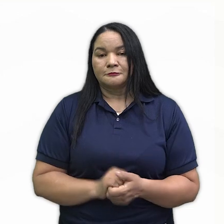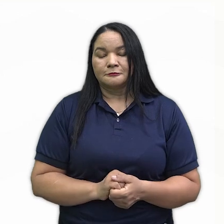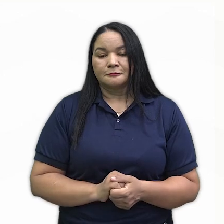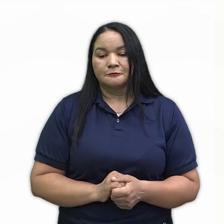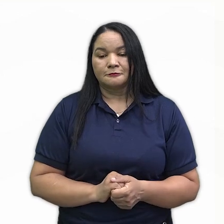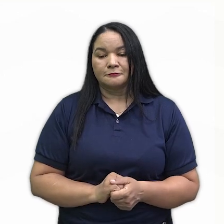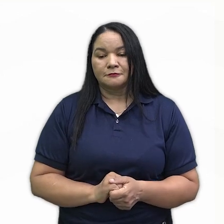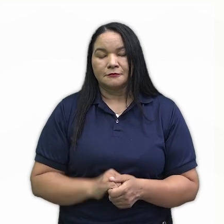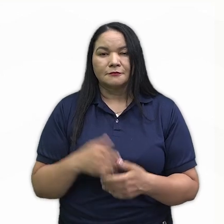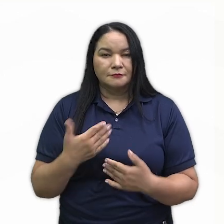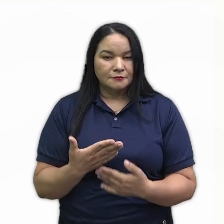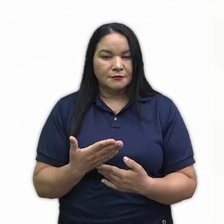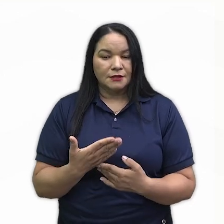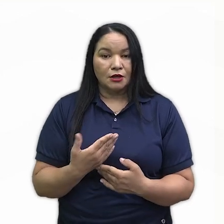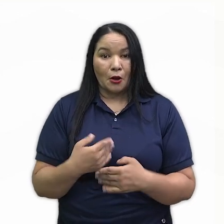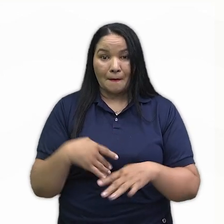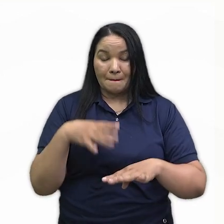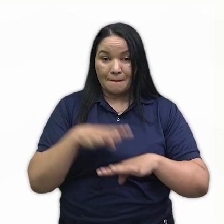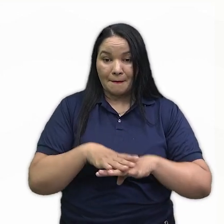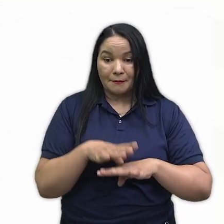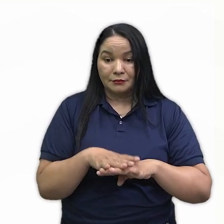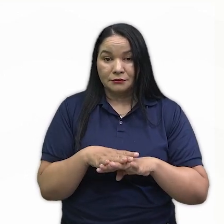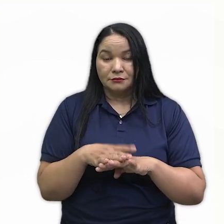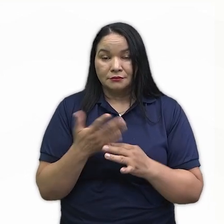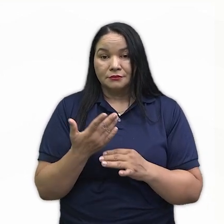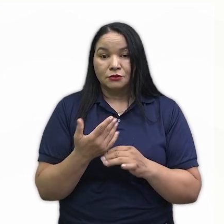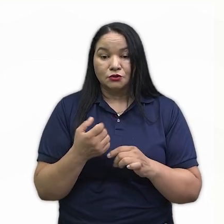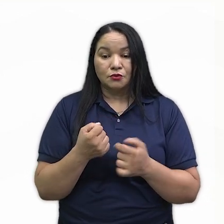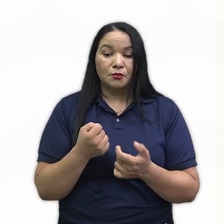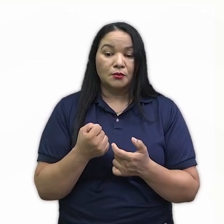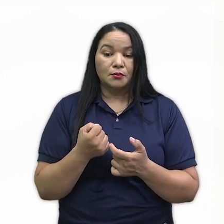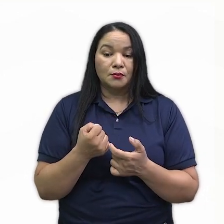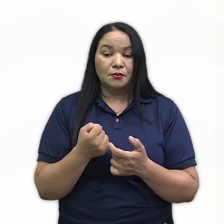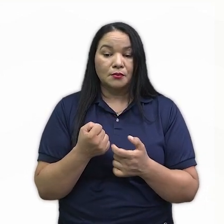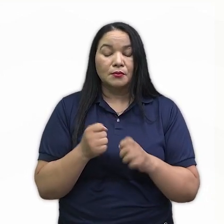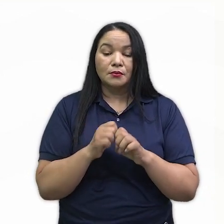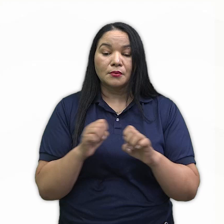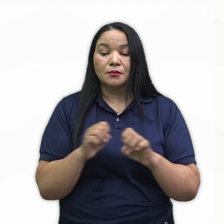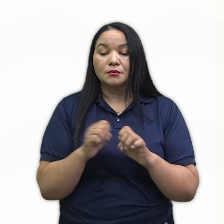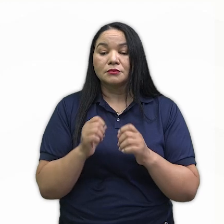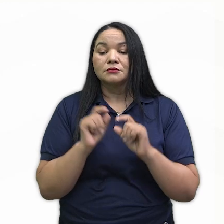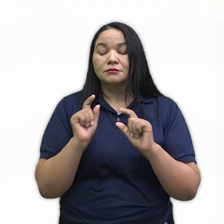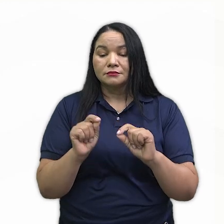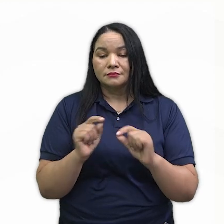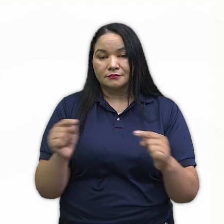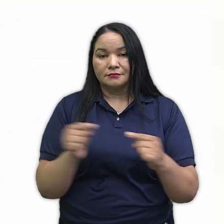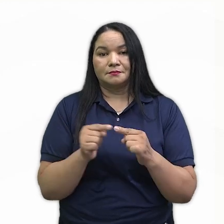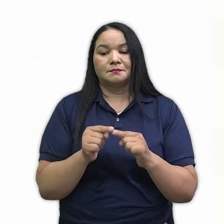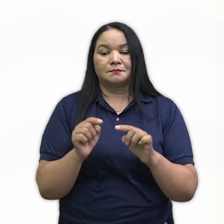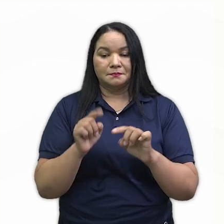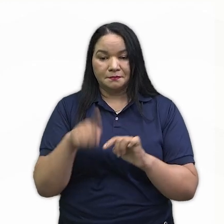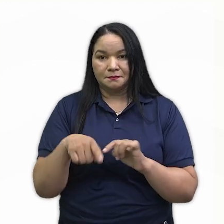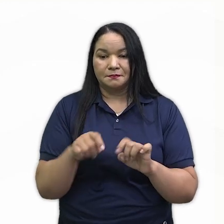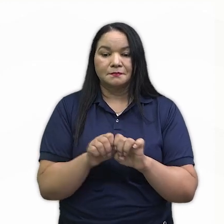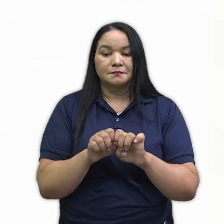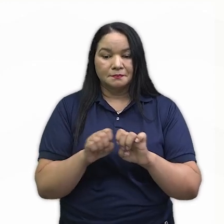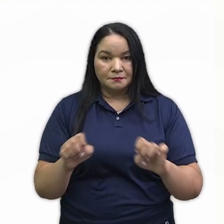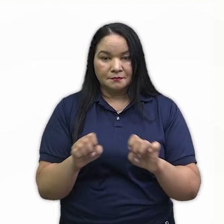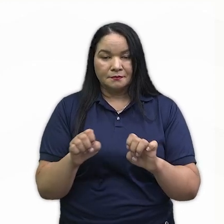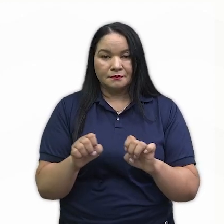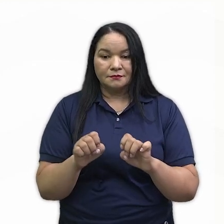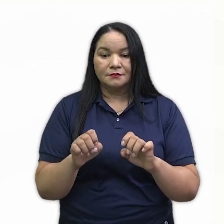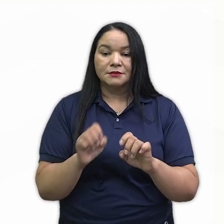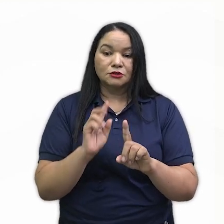operação matemática, aí o logaritmo, ela vai ser transformada em uma equação,